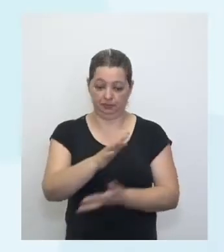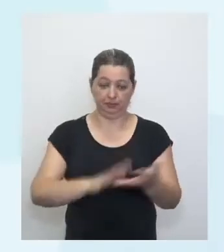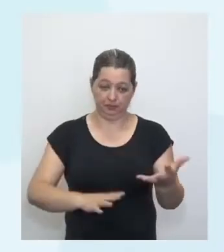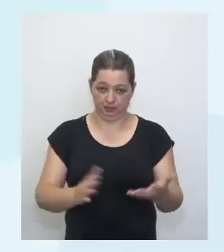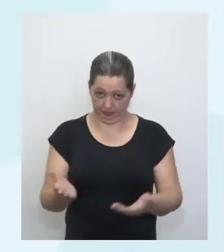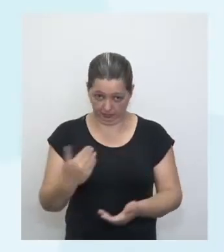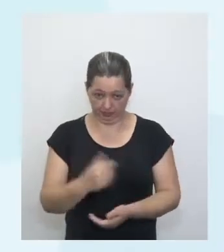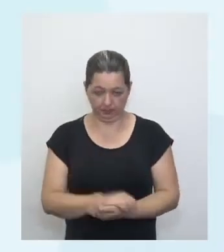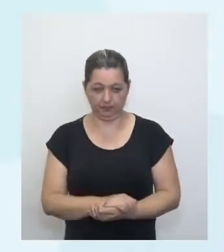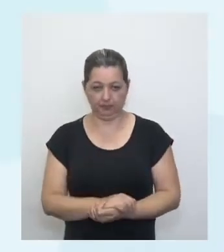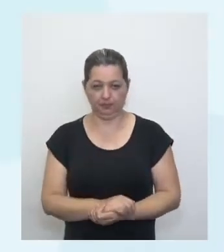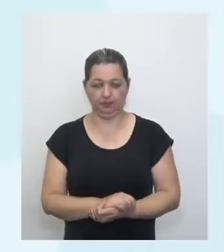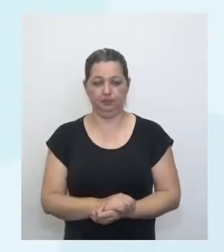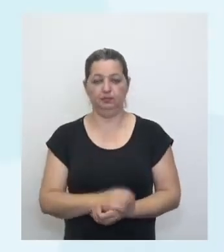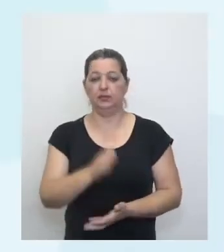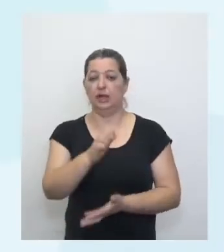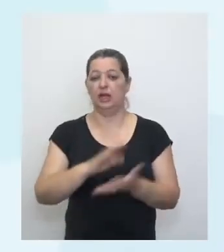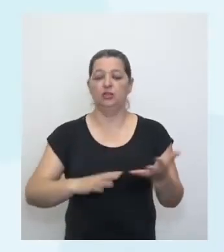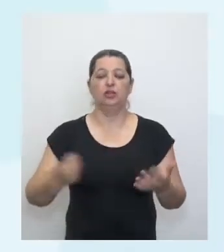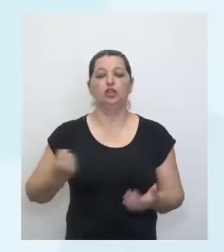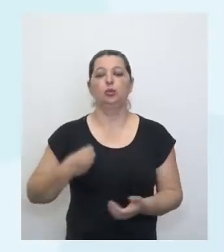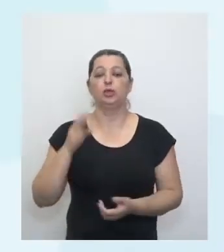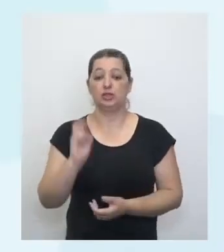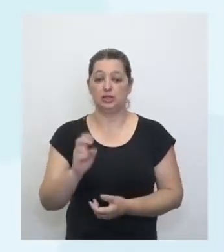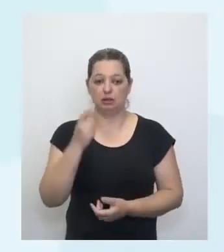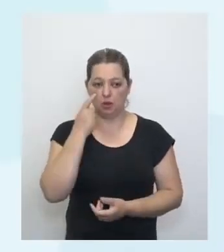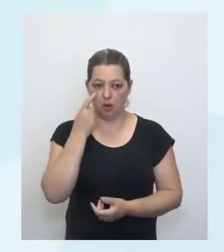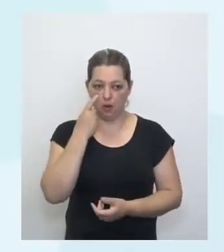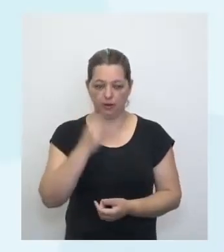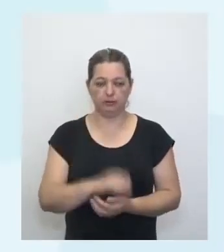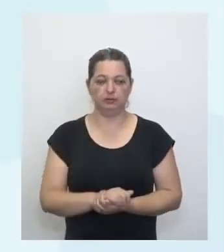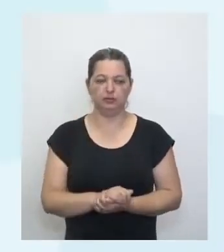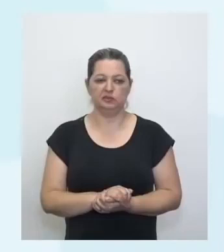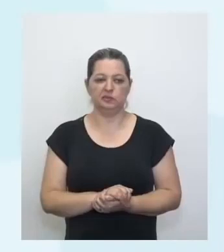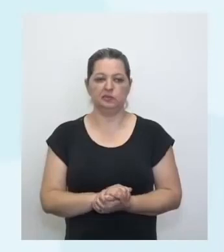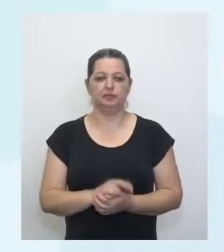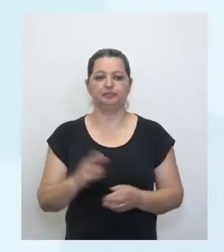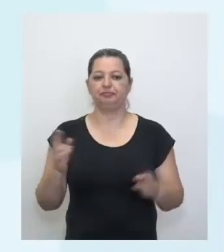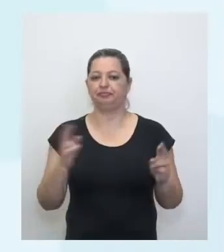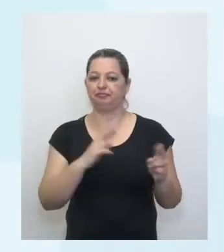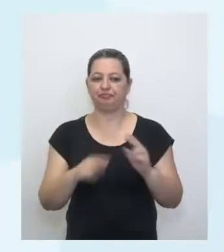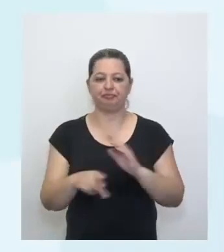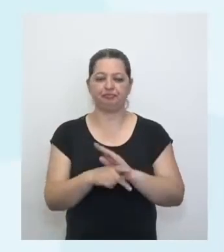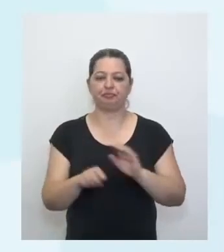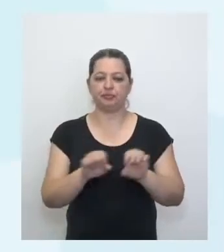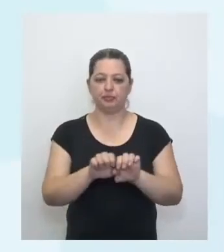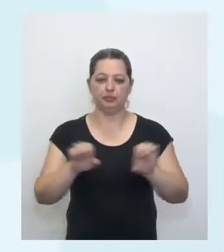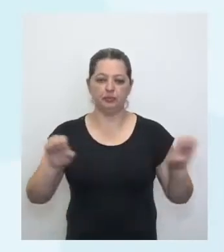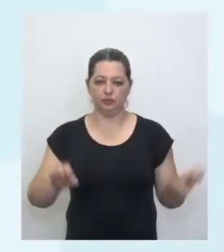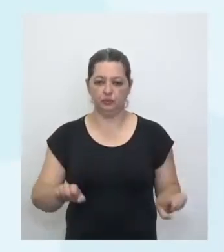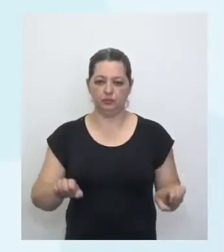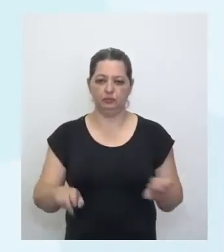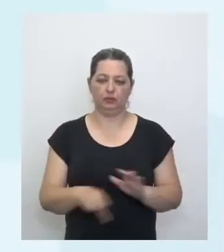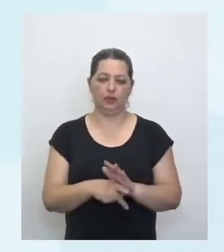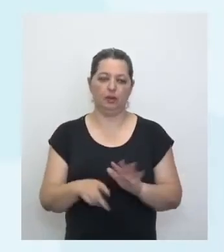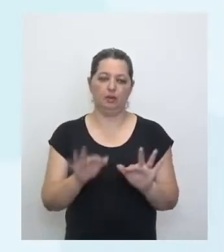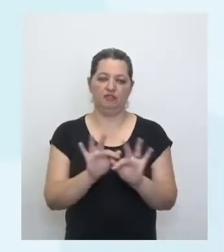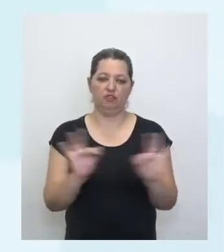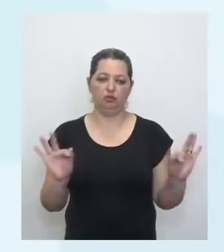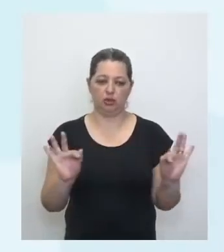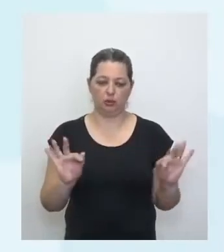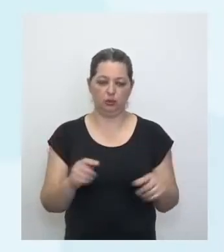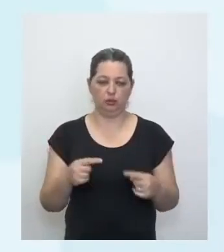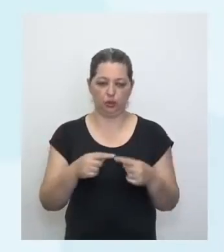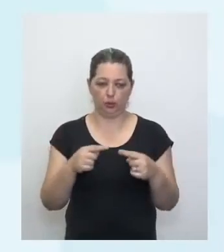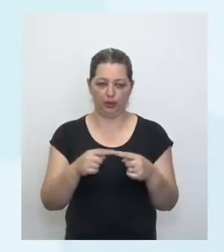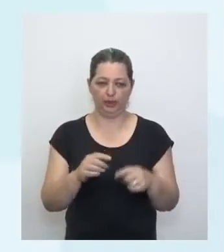atividade? Vamos. Atividade 5, olha essa aí, ó. Relacione cada equação dada abaixo ao seu tipo de função.